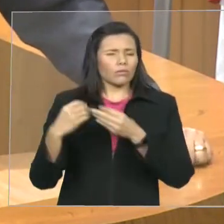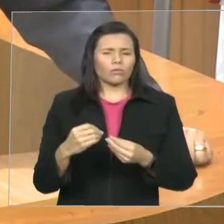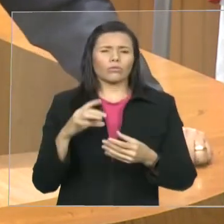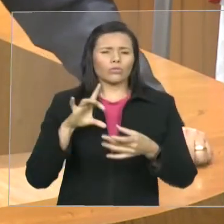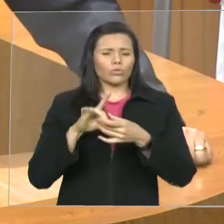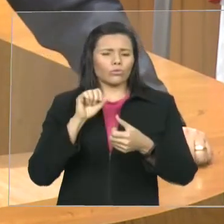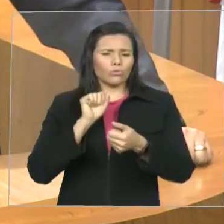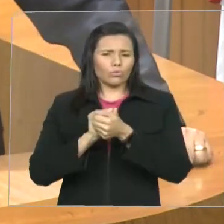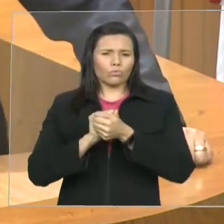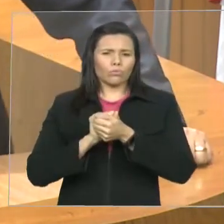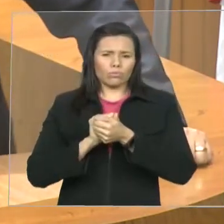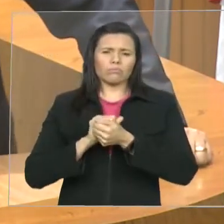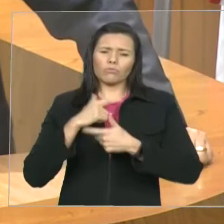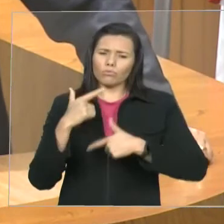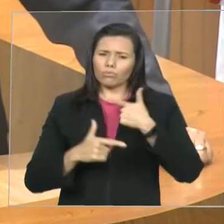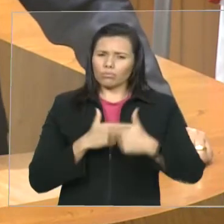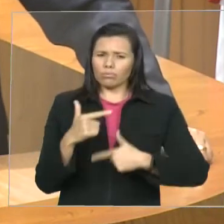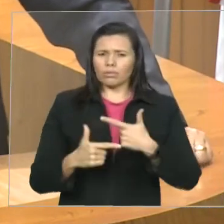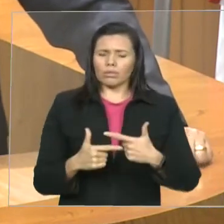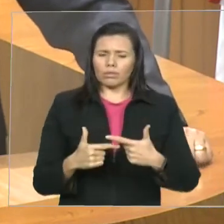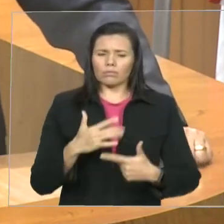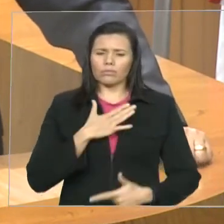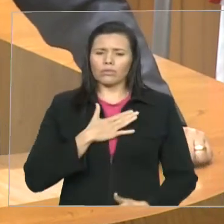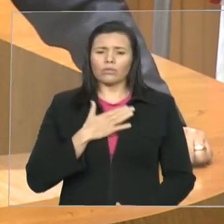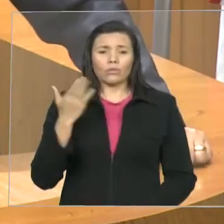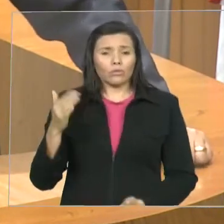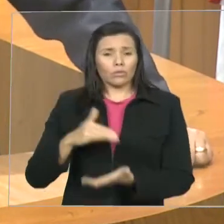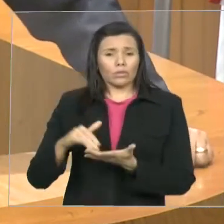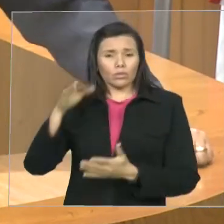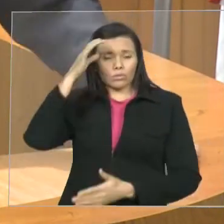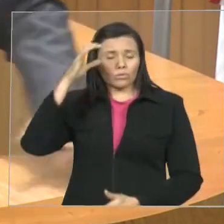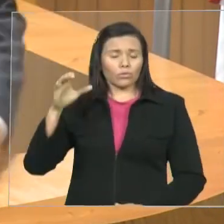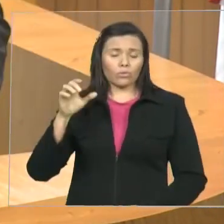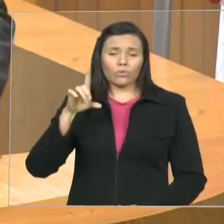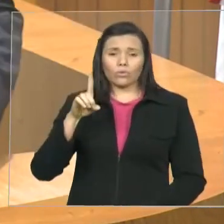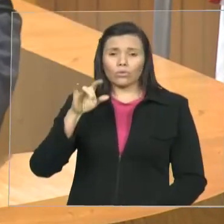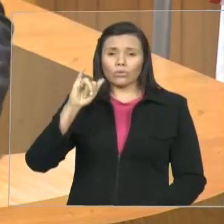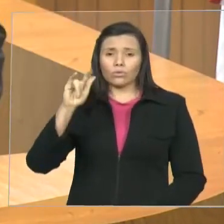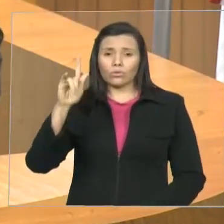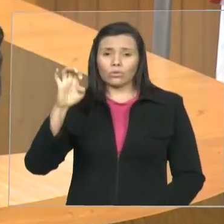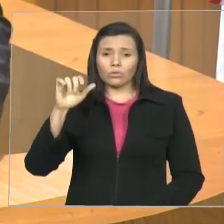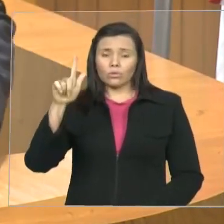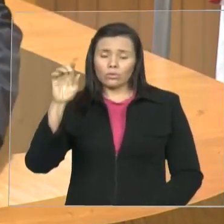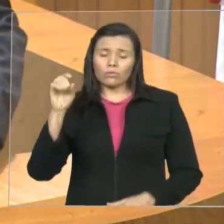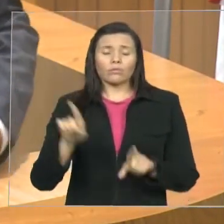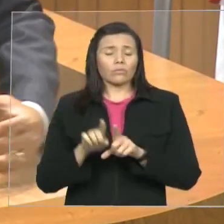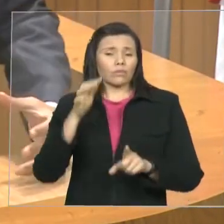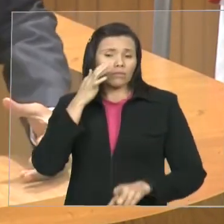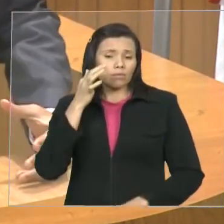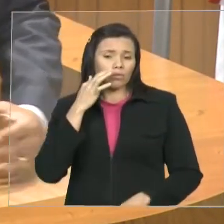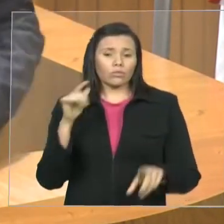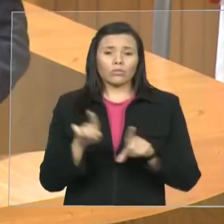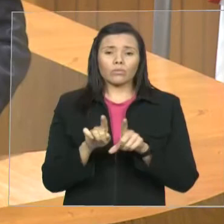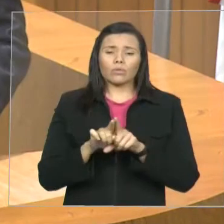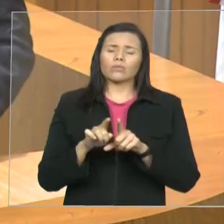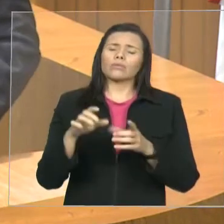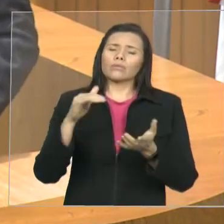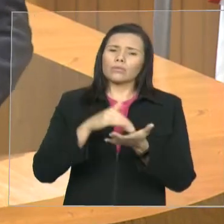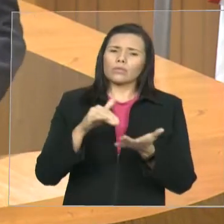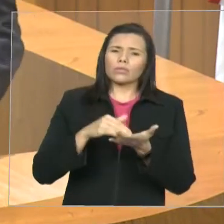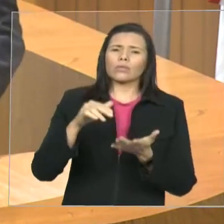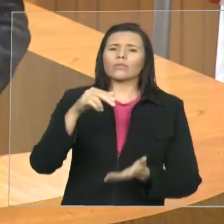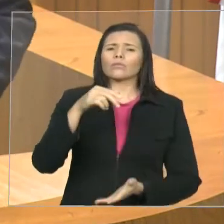causa. Secretário de Cultura, Diego Galdino, governador Flávio Dino, secretário Cleiton Noleto, que está disposto também a